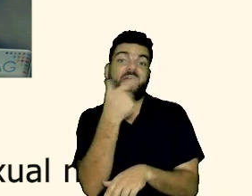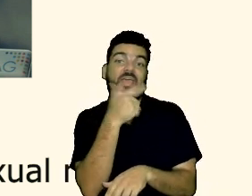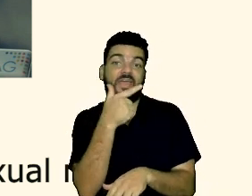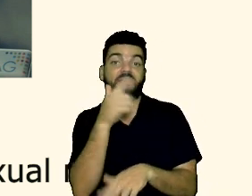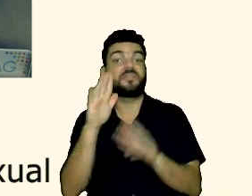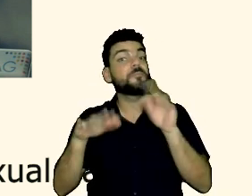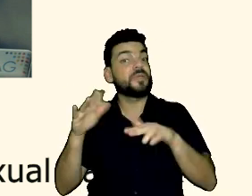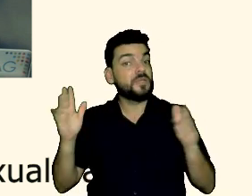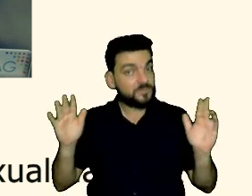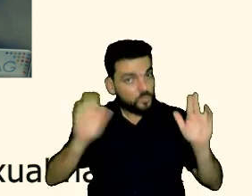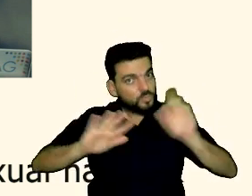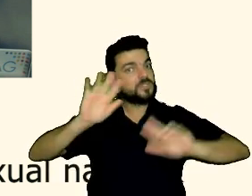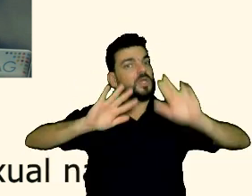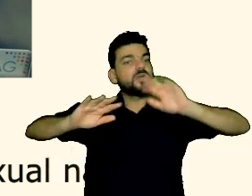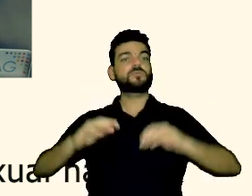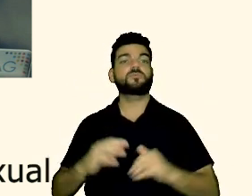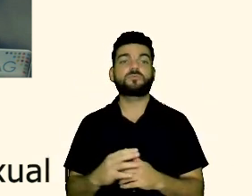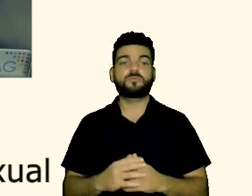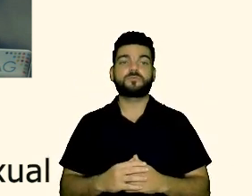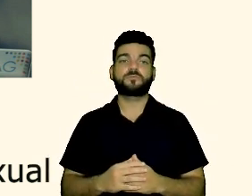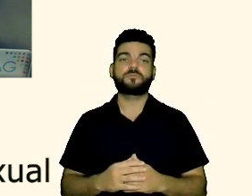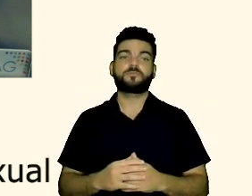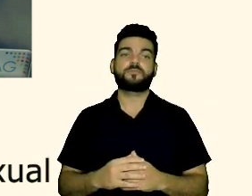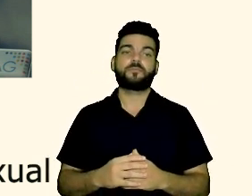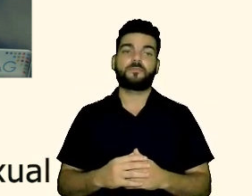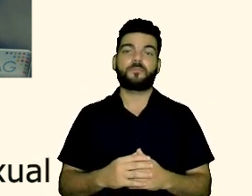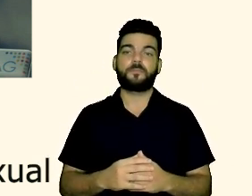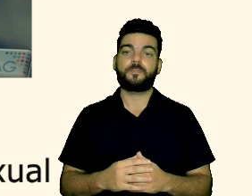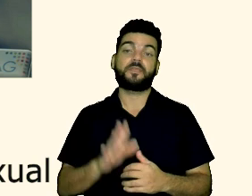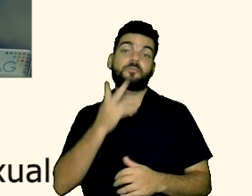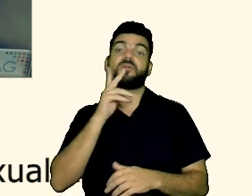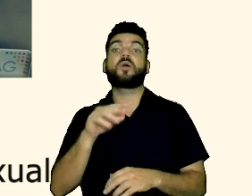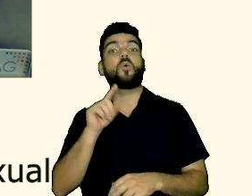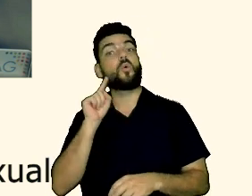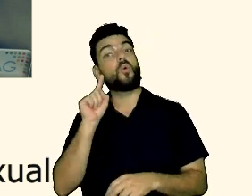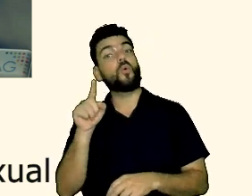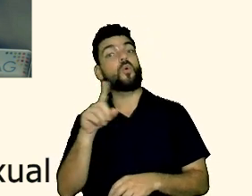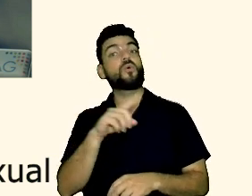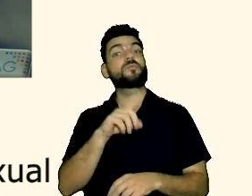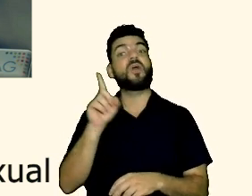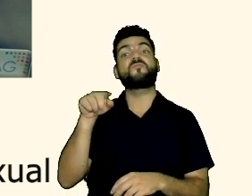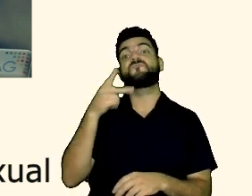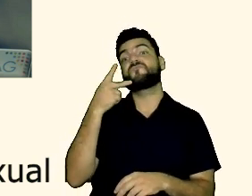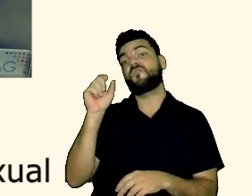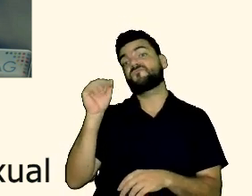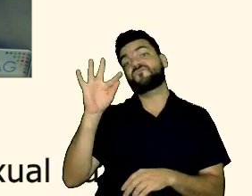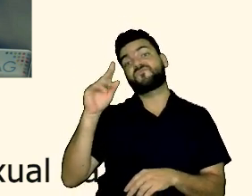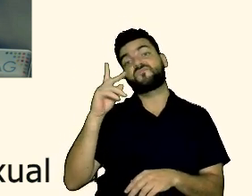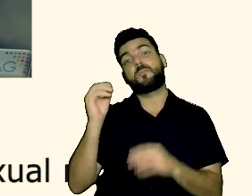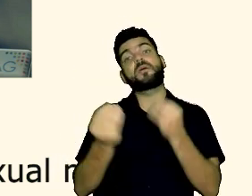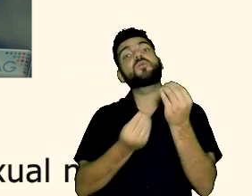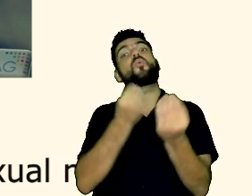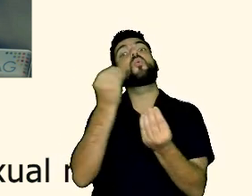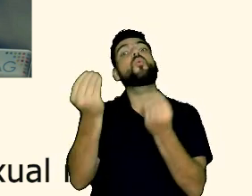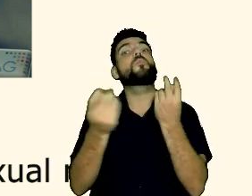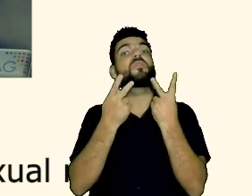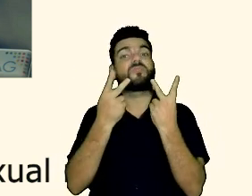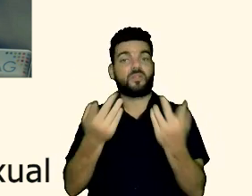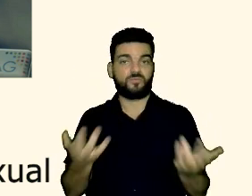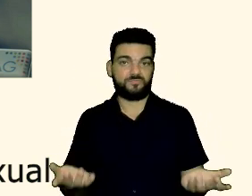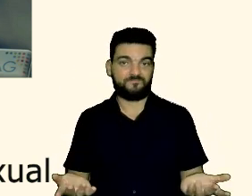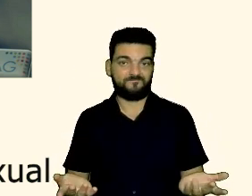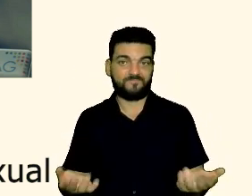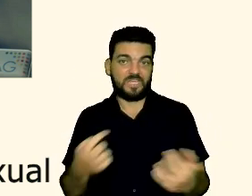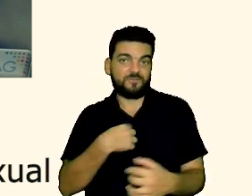dizem, olha, não foi o que ele falou, mas foi a forma como ele falou comigo. Você viu como ele falou? Nem olhou na